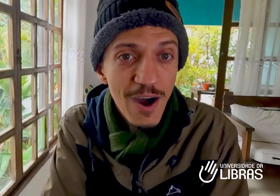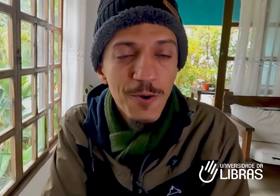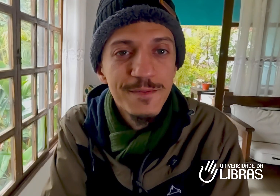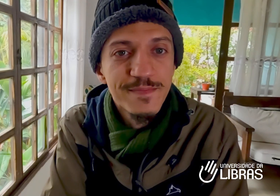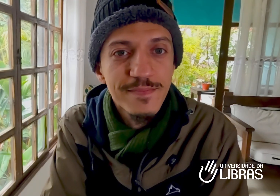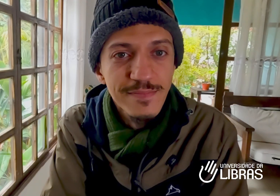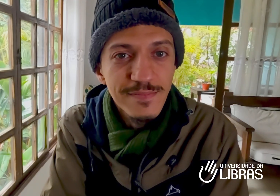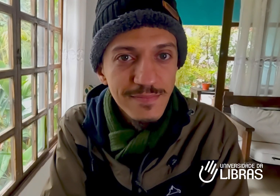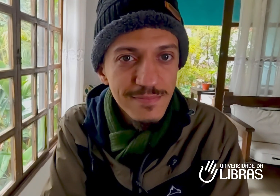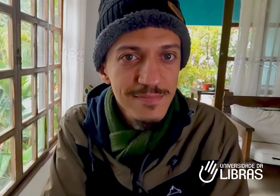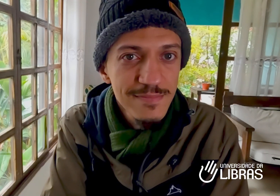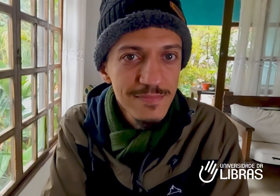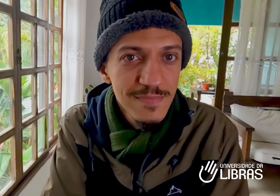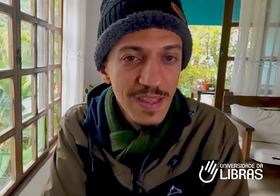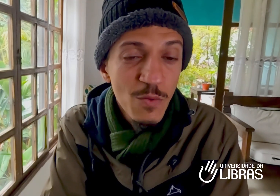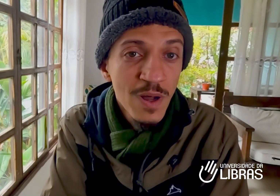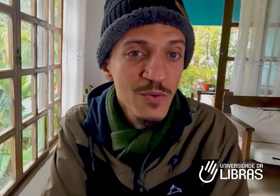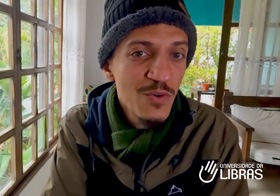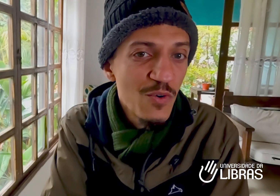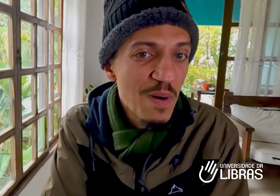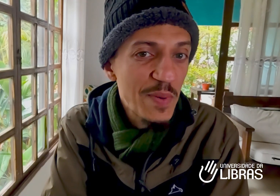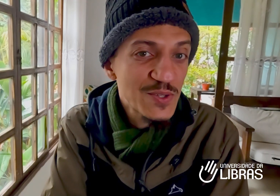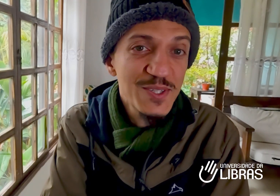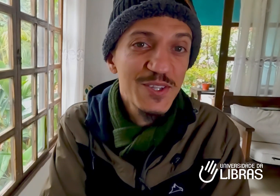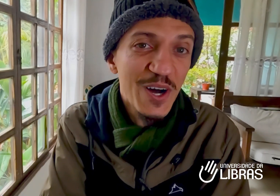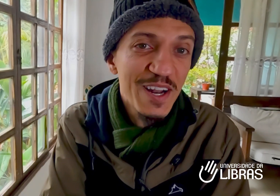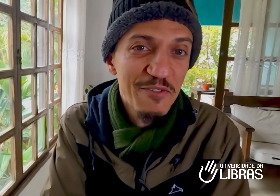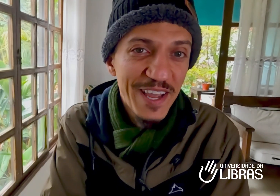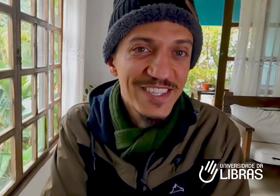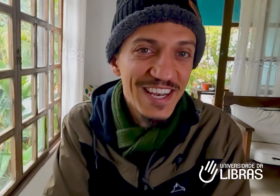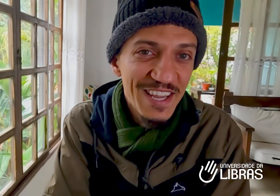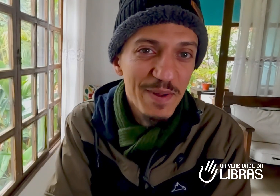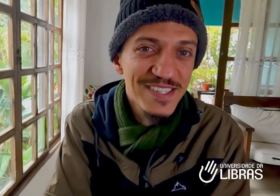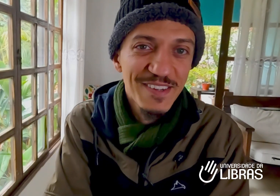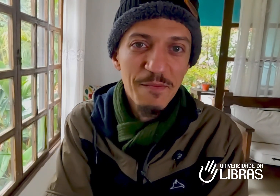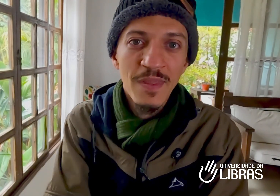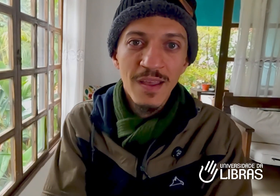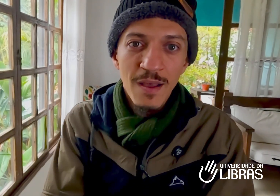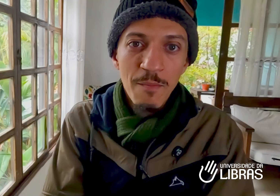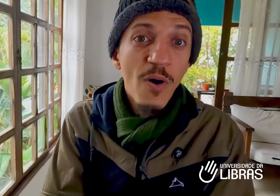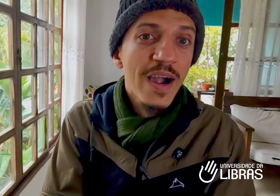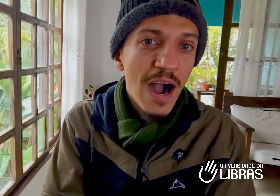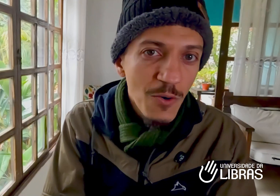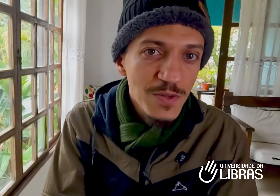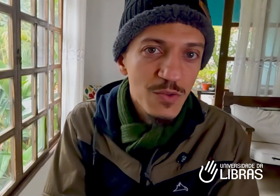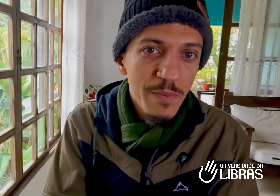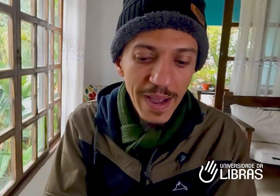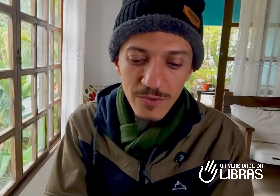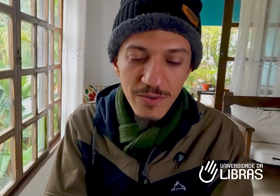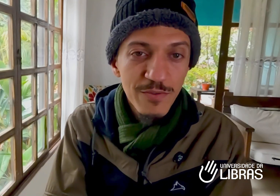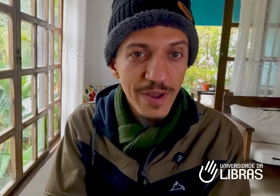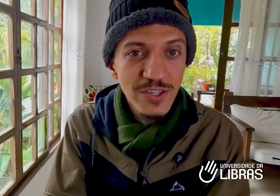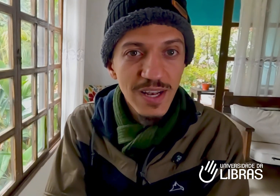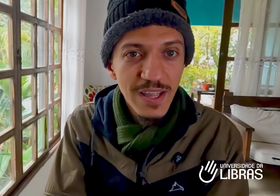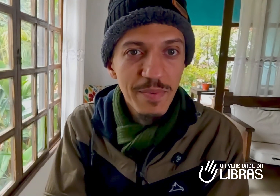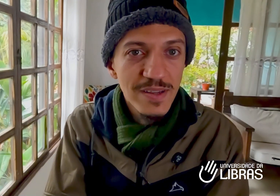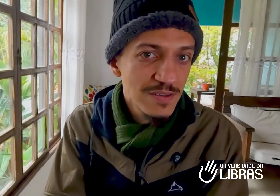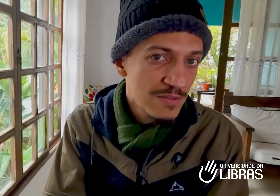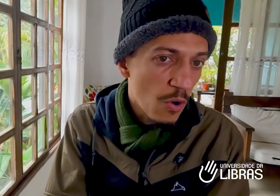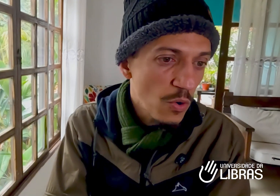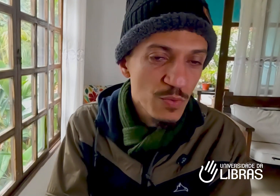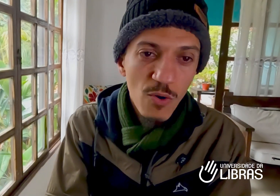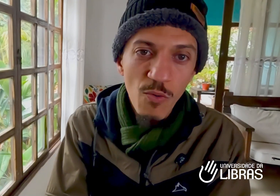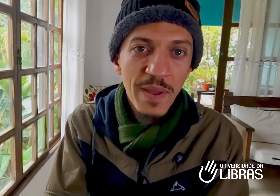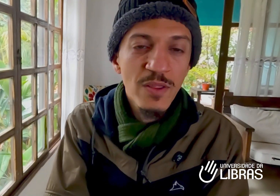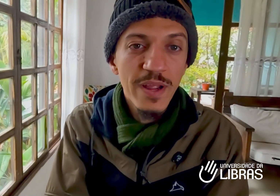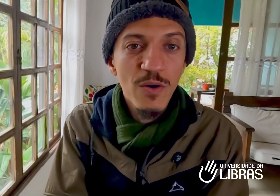Vida real. E quando uma pessoa se torna fluente em Libras, por causa do método Fluente em Libras,